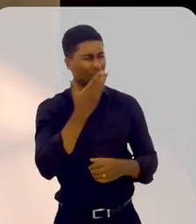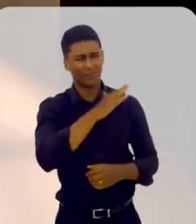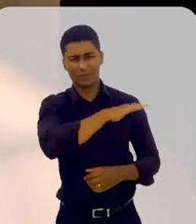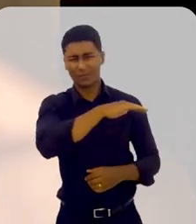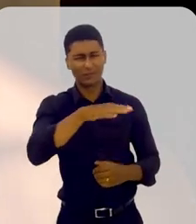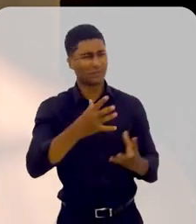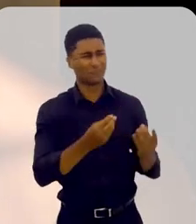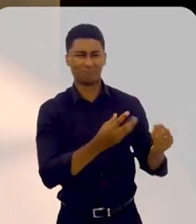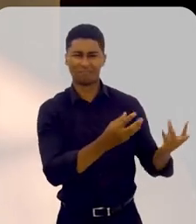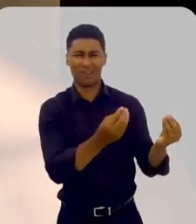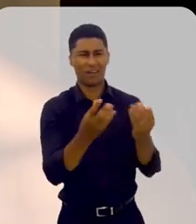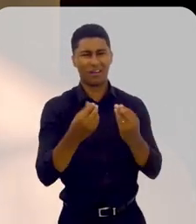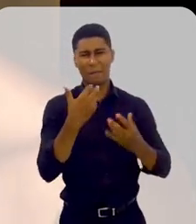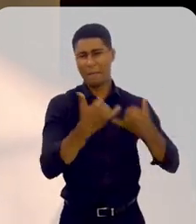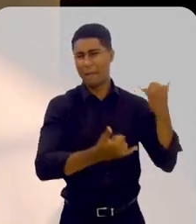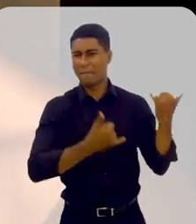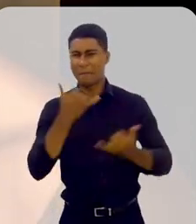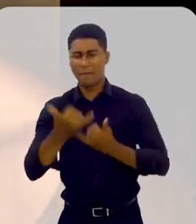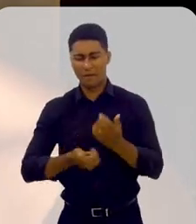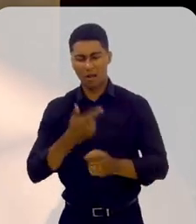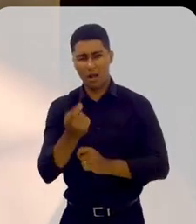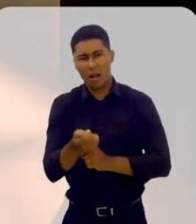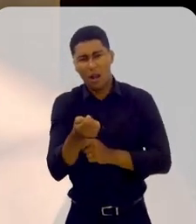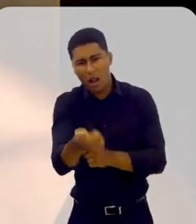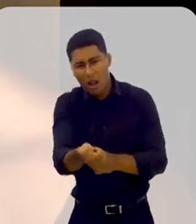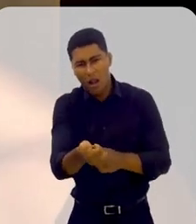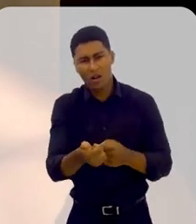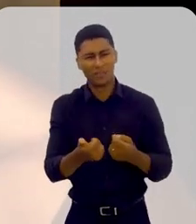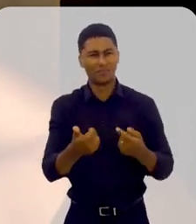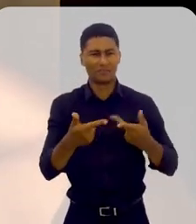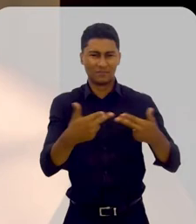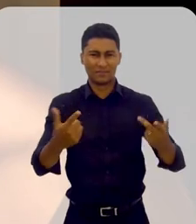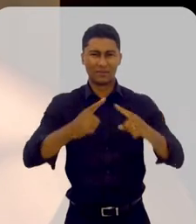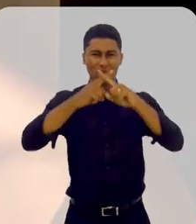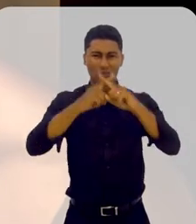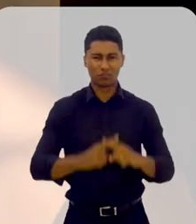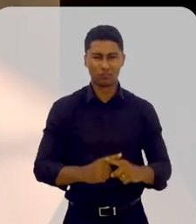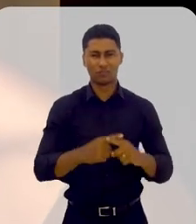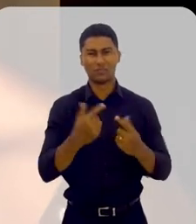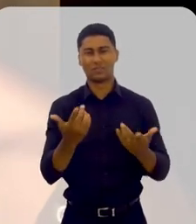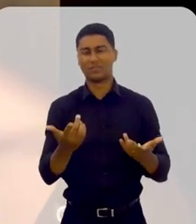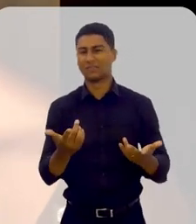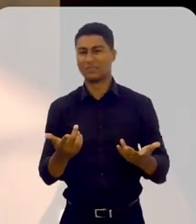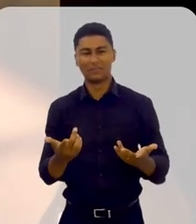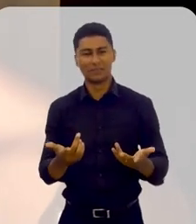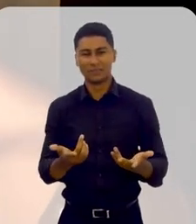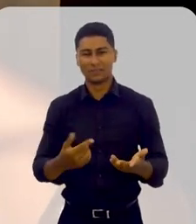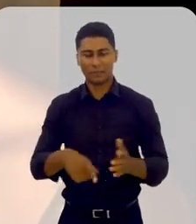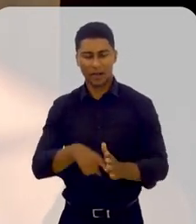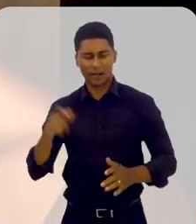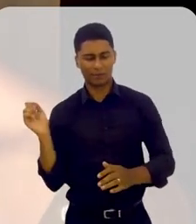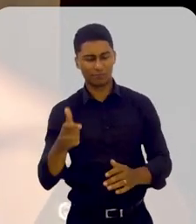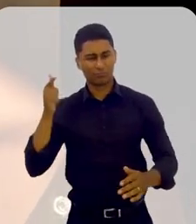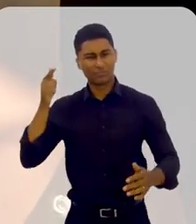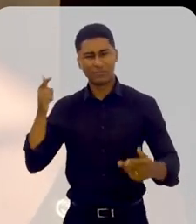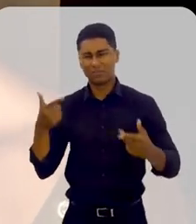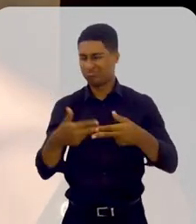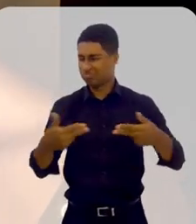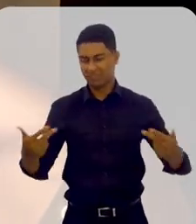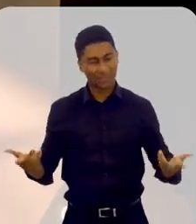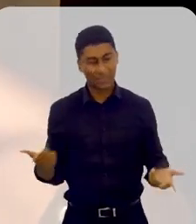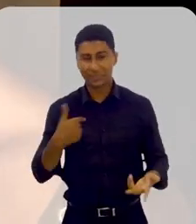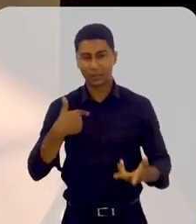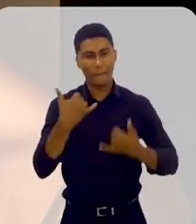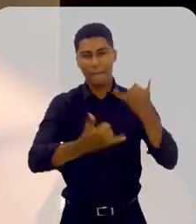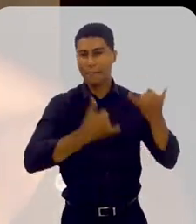muitas crianças e brincadeiras, né? Bolinha de gude, competição de bolinha de gude, de pista de tampinha, peão, eu peguei toda